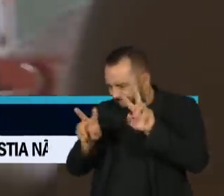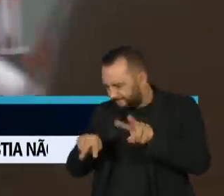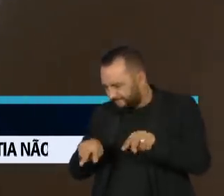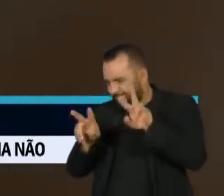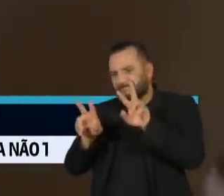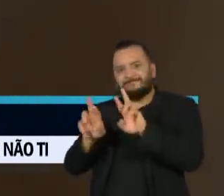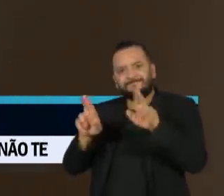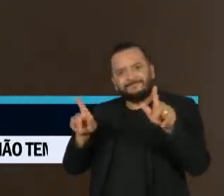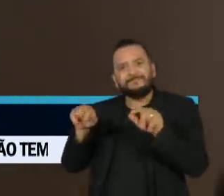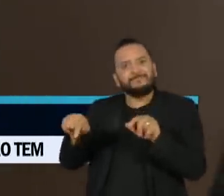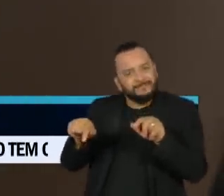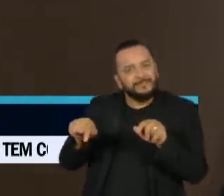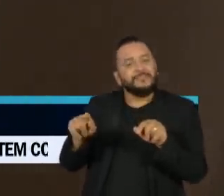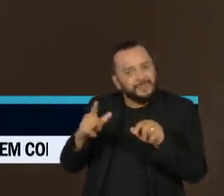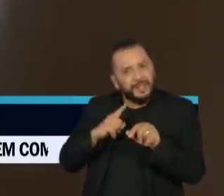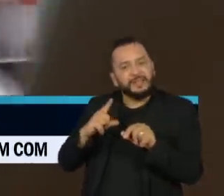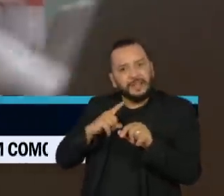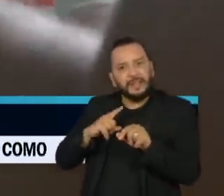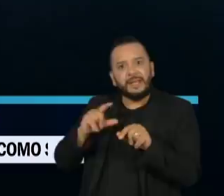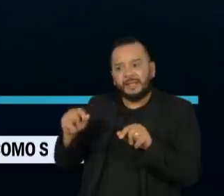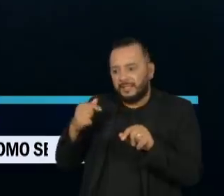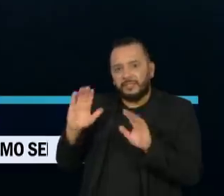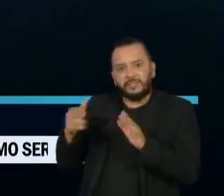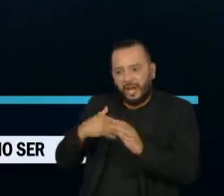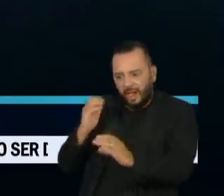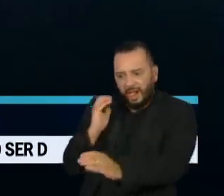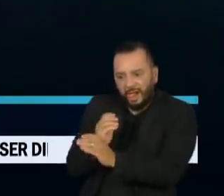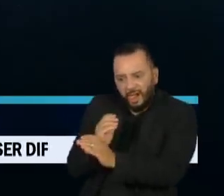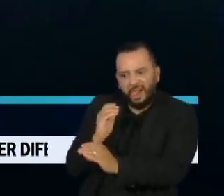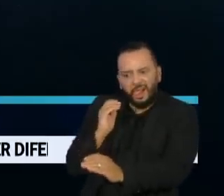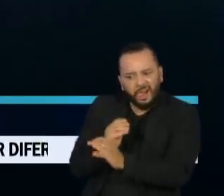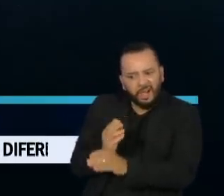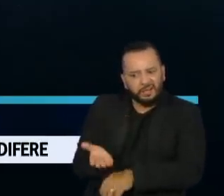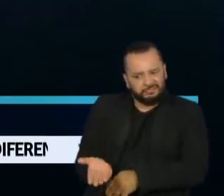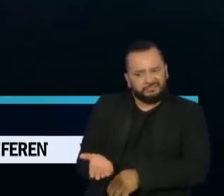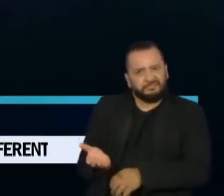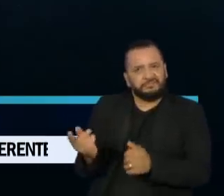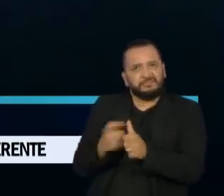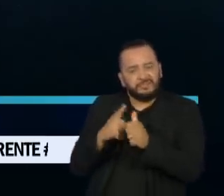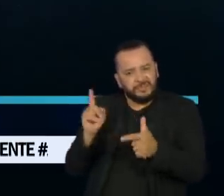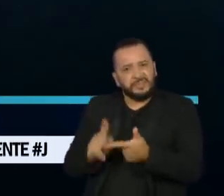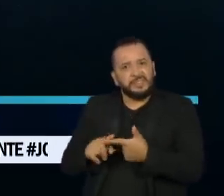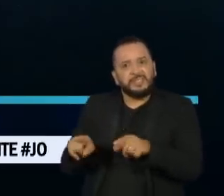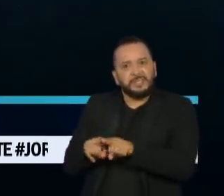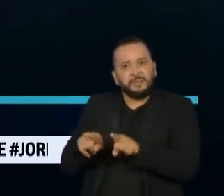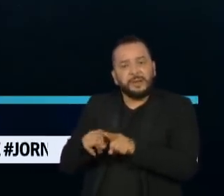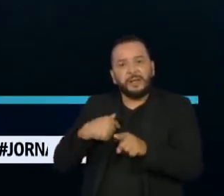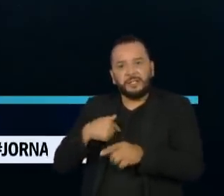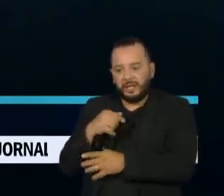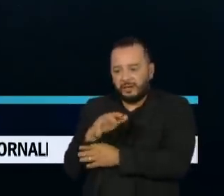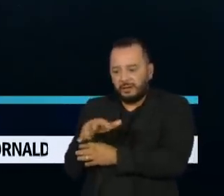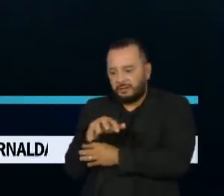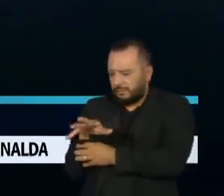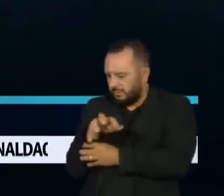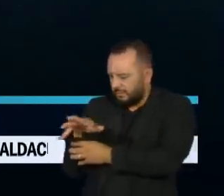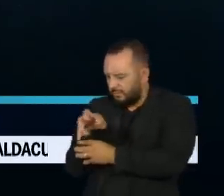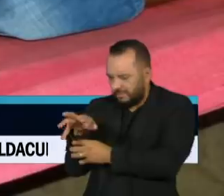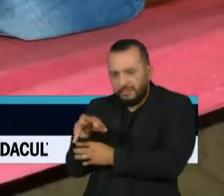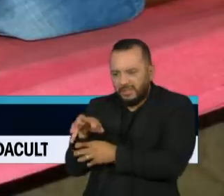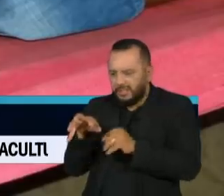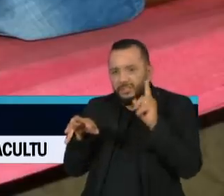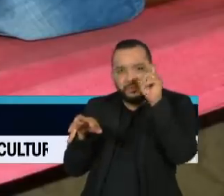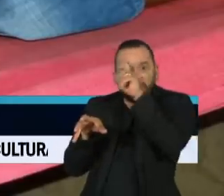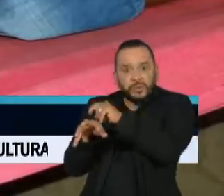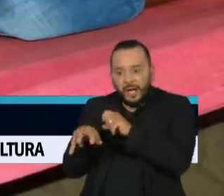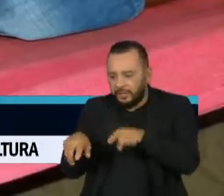em alguns componentes relacionados à linguagem, à comunicação, a dificuldades motoras, crianças pequenas que não